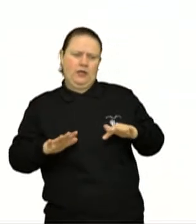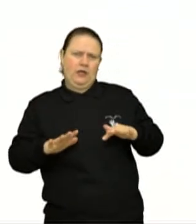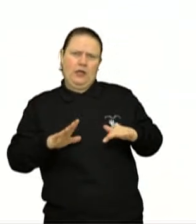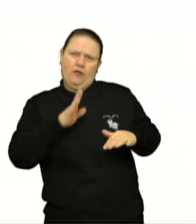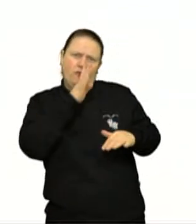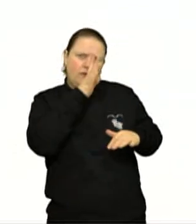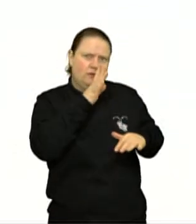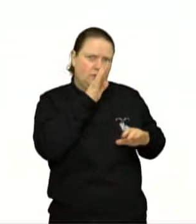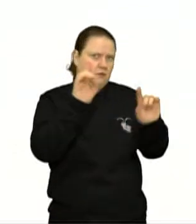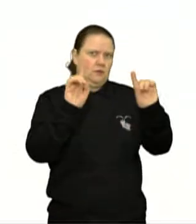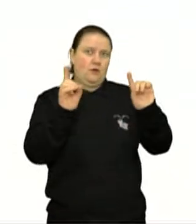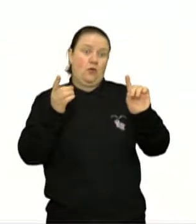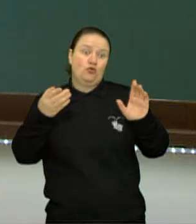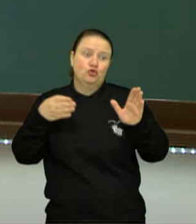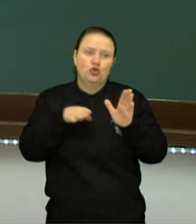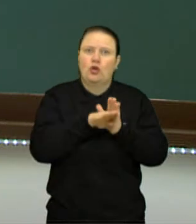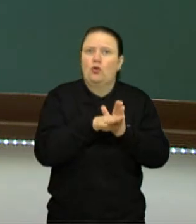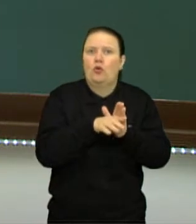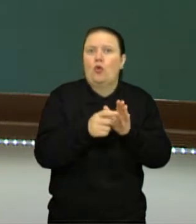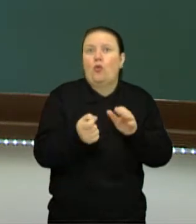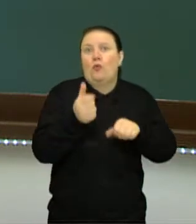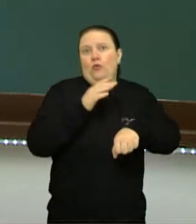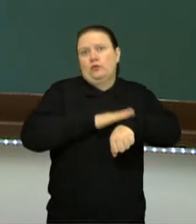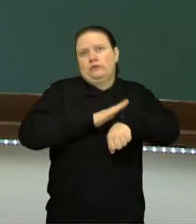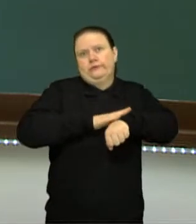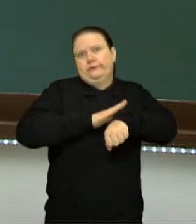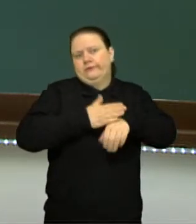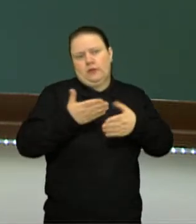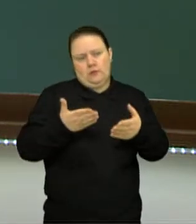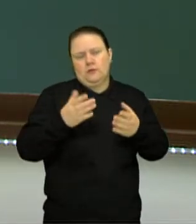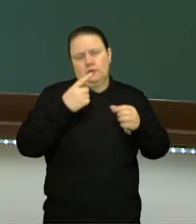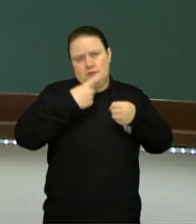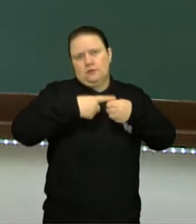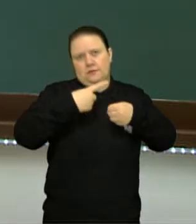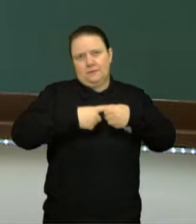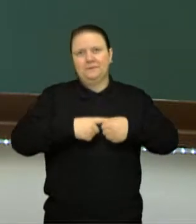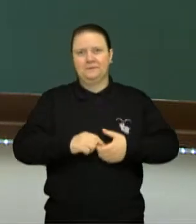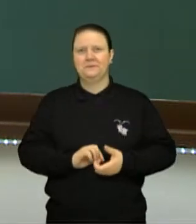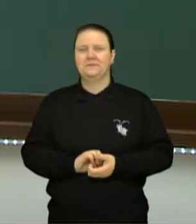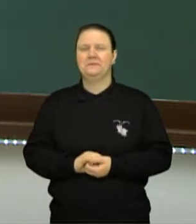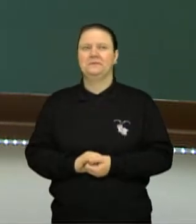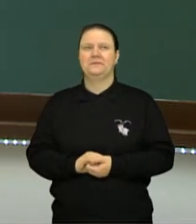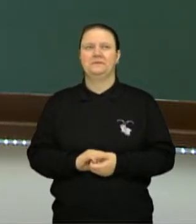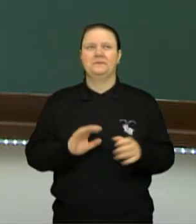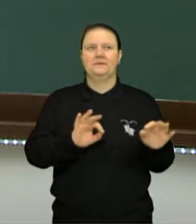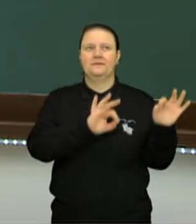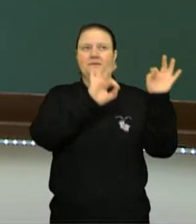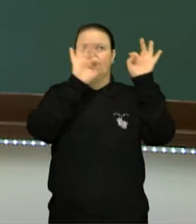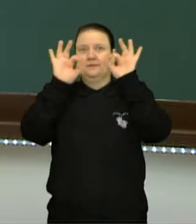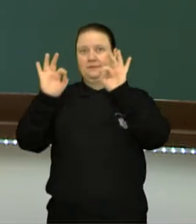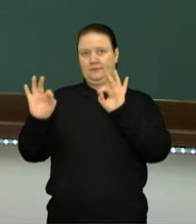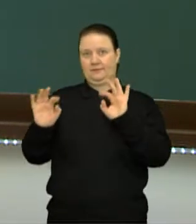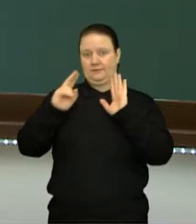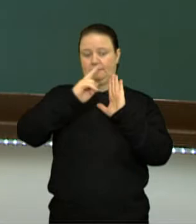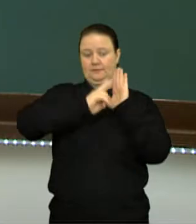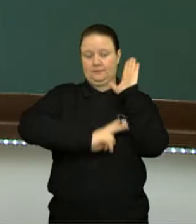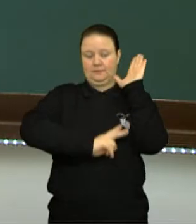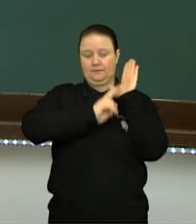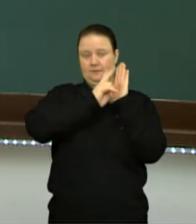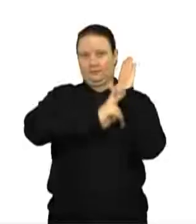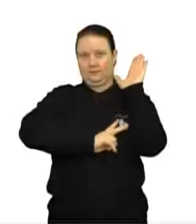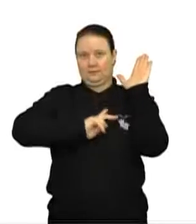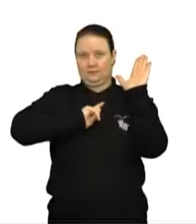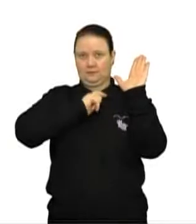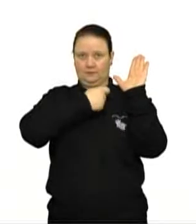vocabulário, acabou de chegar na cidade. Vamos a seguir? Aqui. Para a próxima vez, nós hacemos um dicionário das